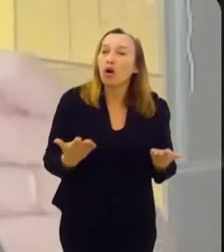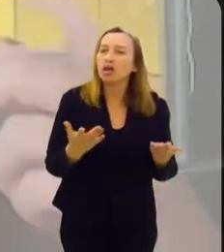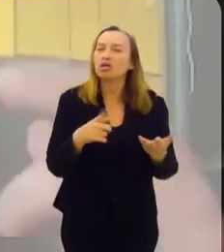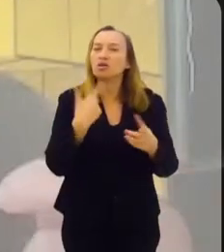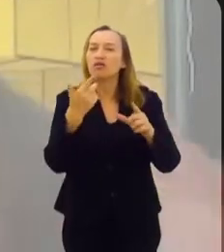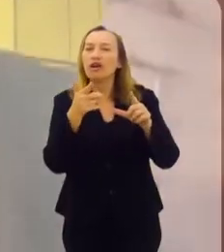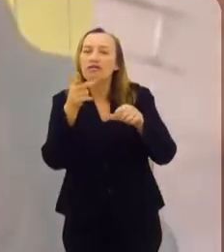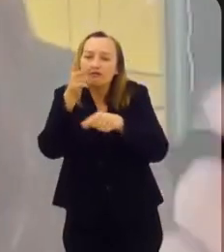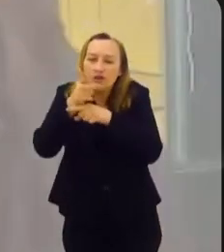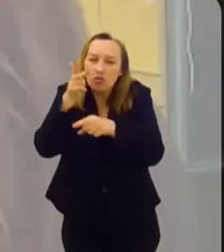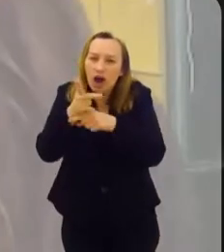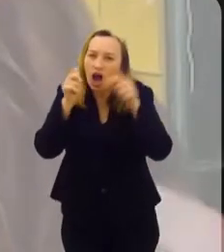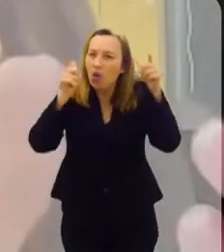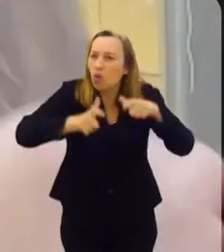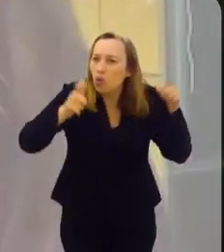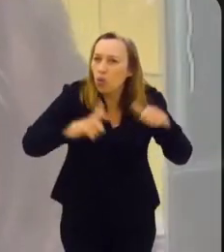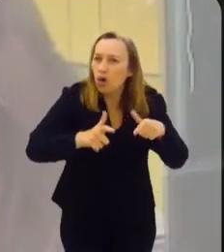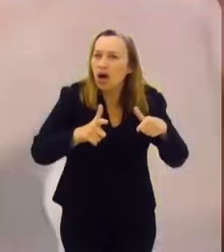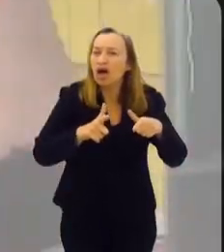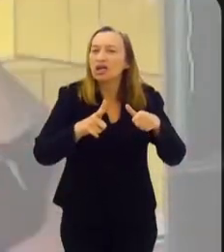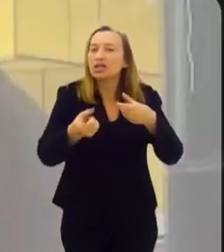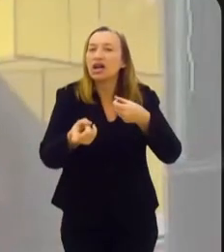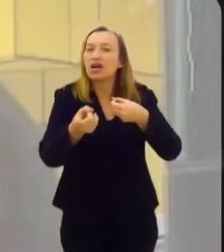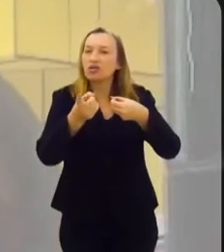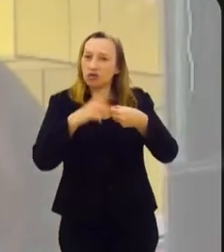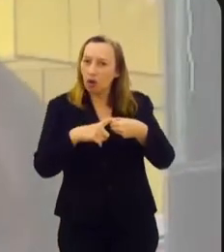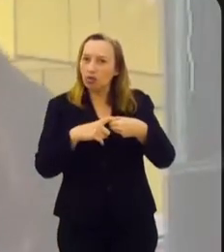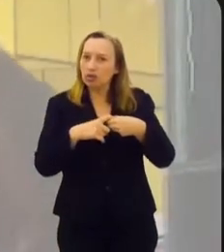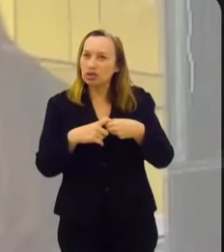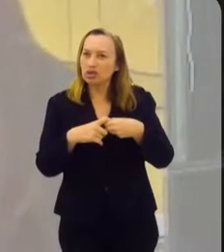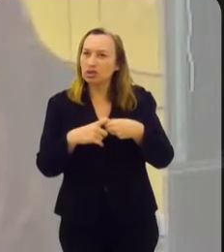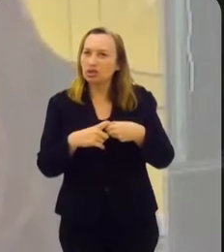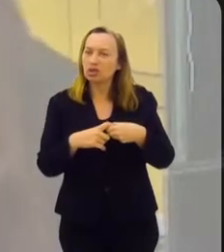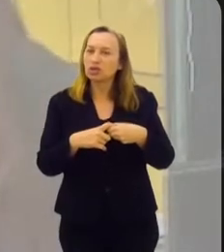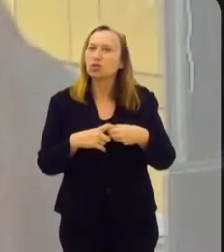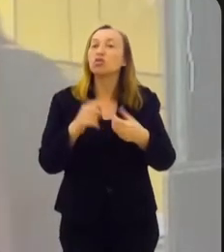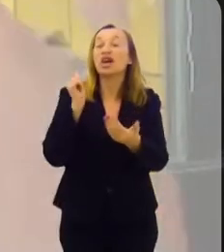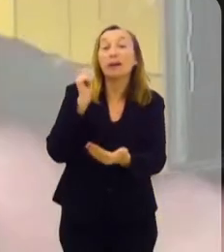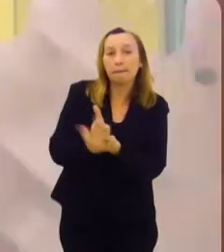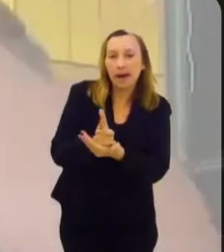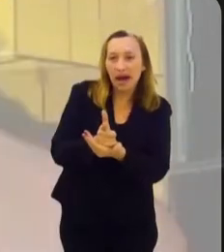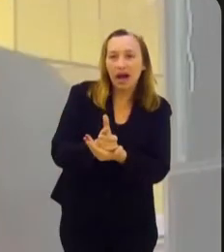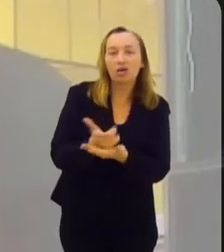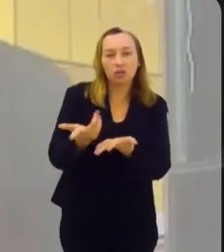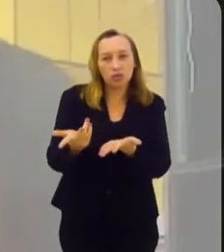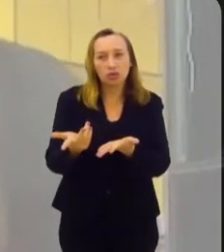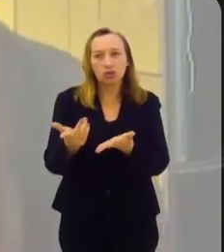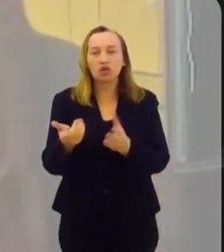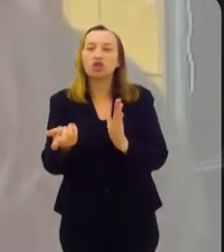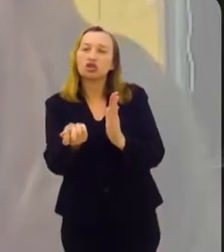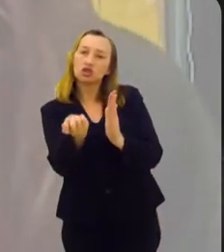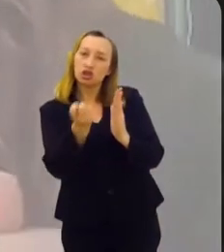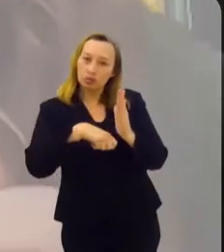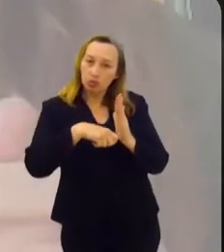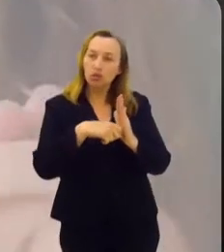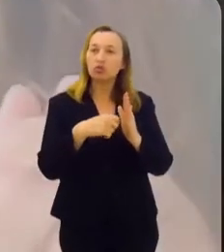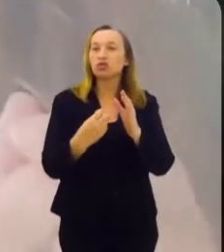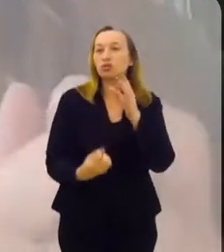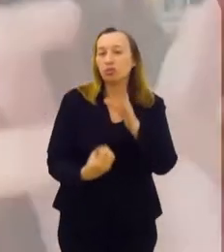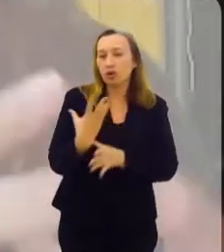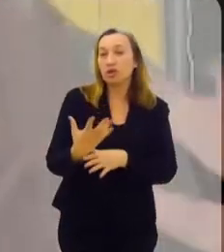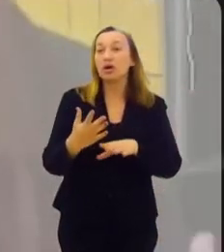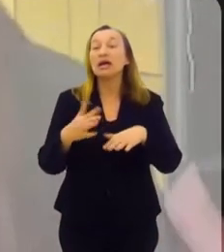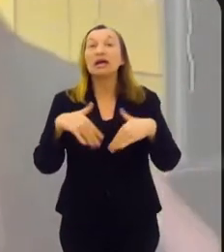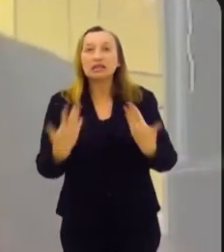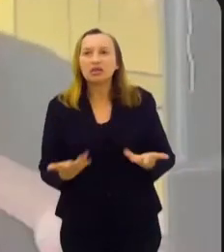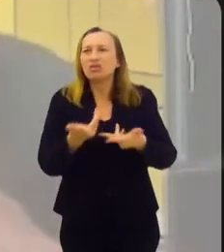de quando a gente vai filmar no lugar, a gente tem um retorno do que é pago, né? Em tributos para os